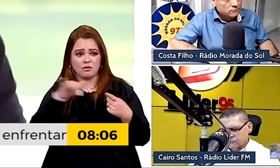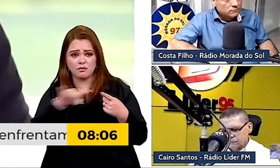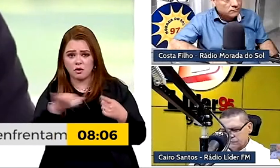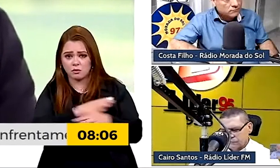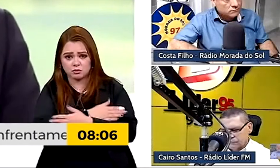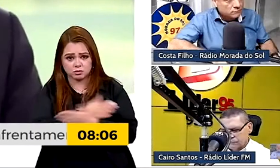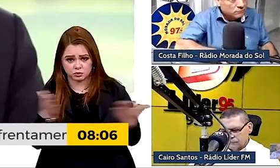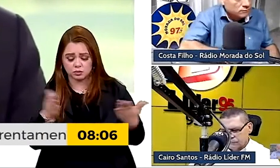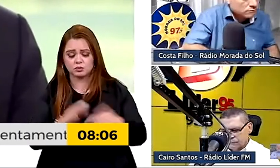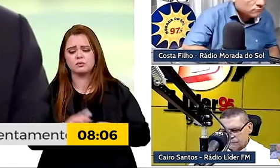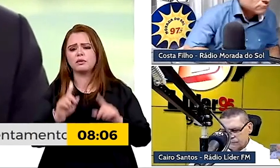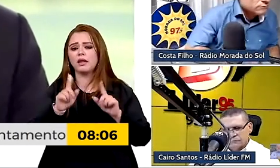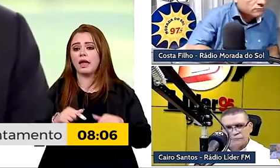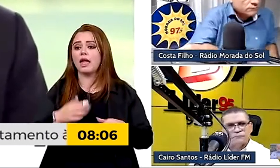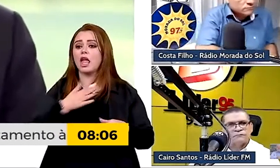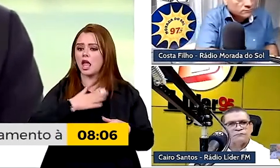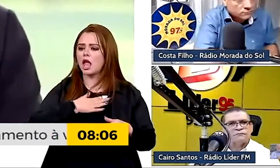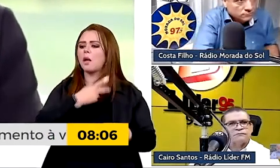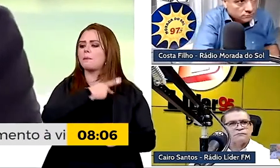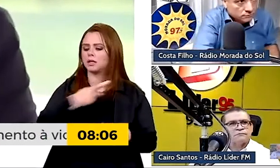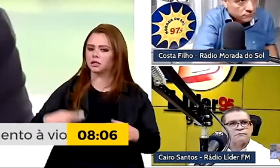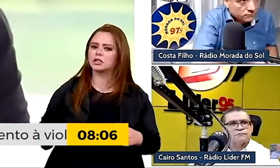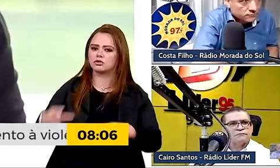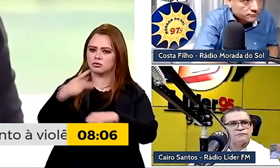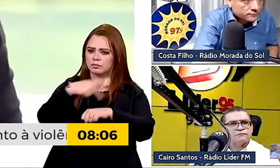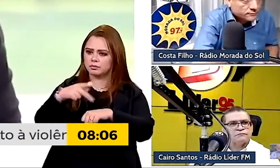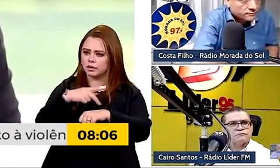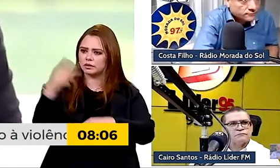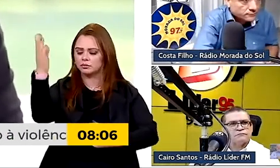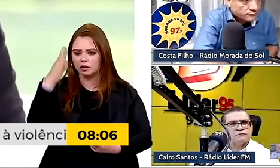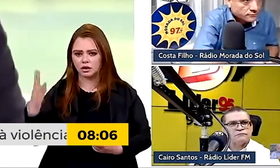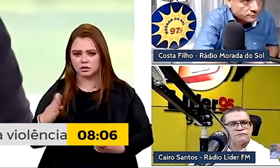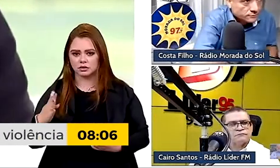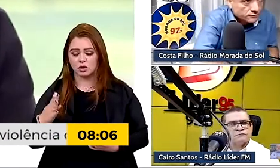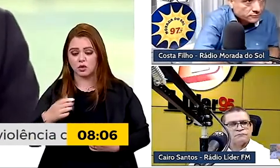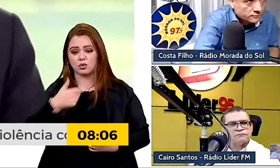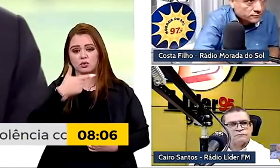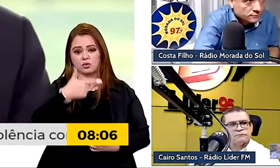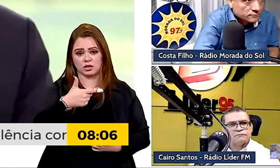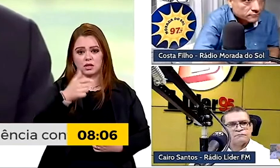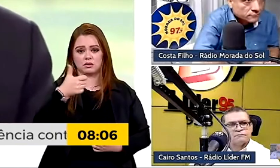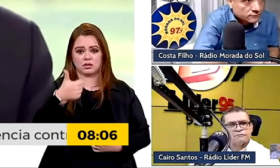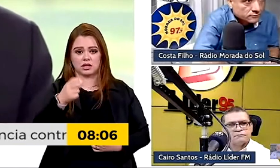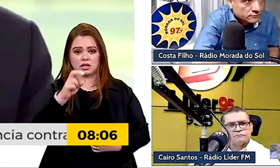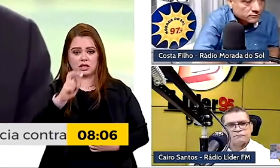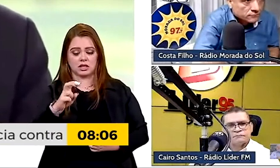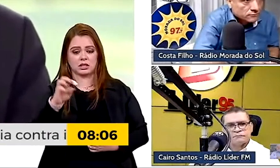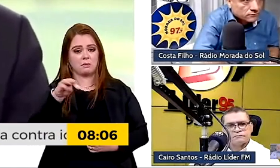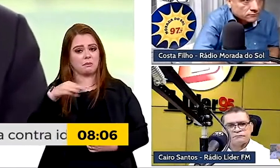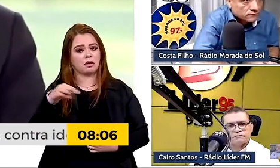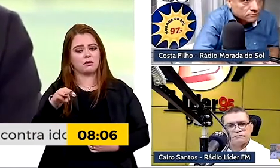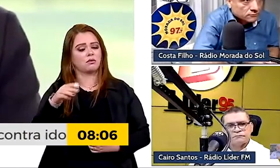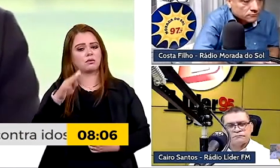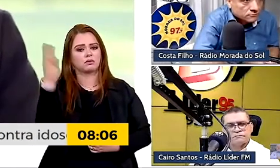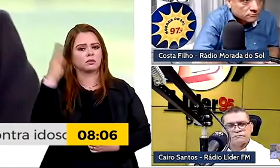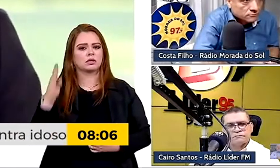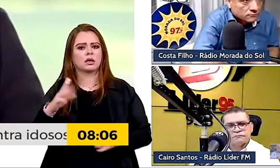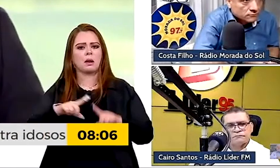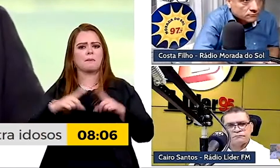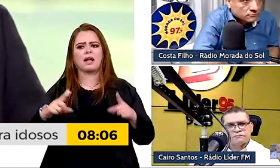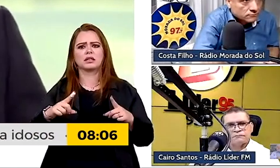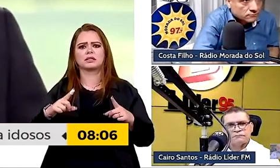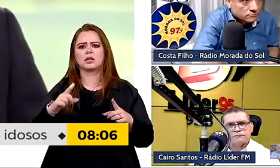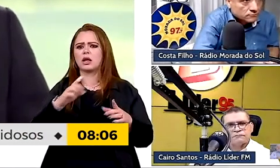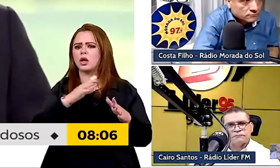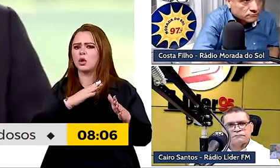eu sou o presidente da república de 215 milhões de brasileiros mas todo mundo tem que saber que a minha prioridade